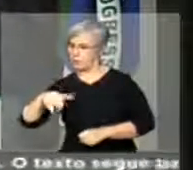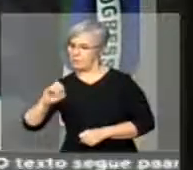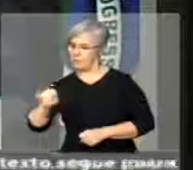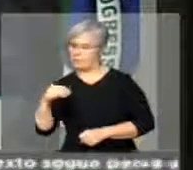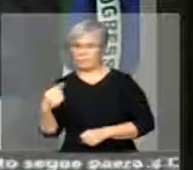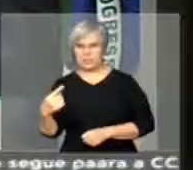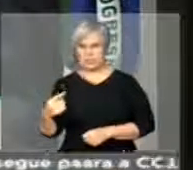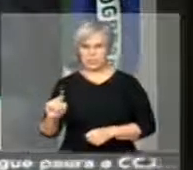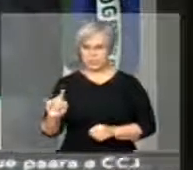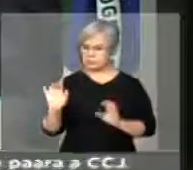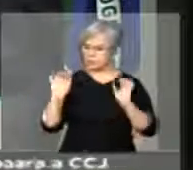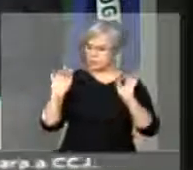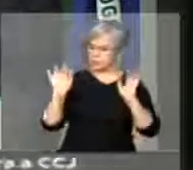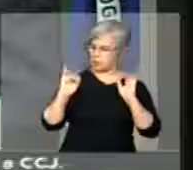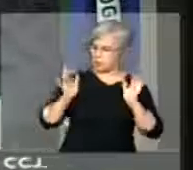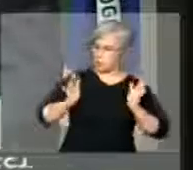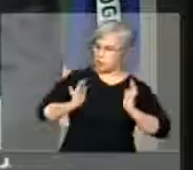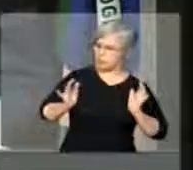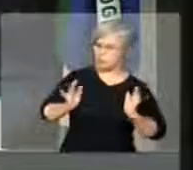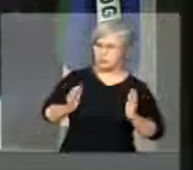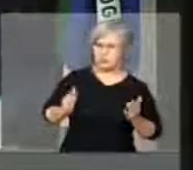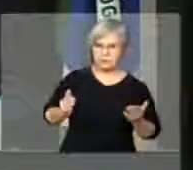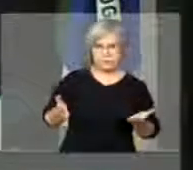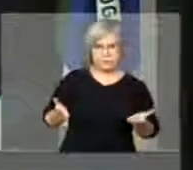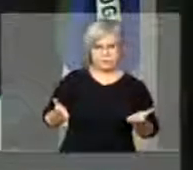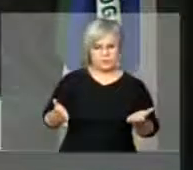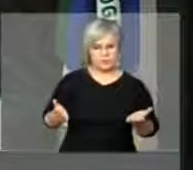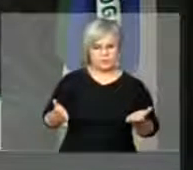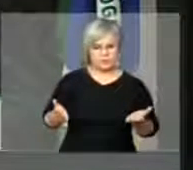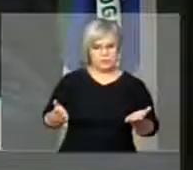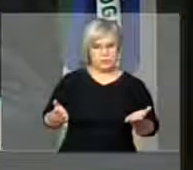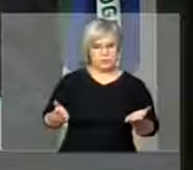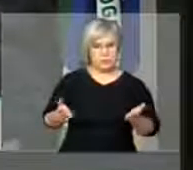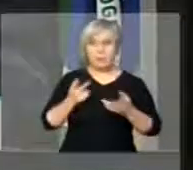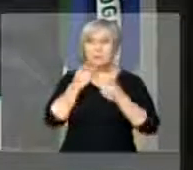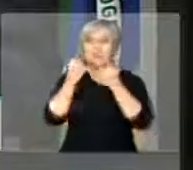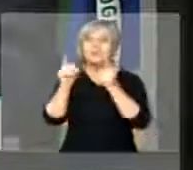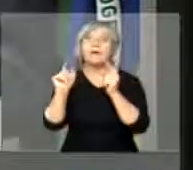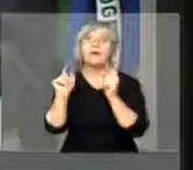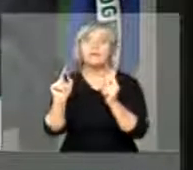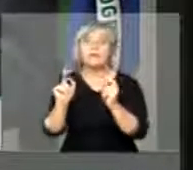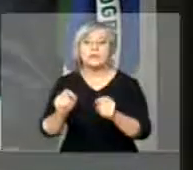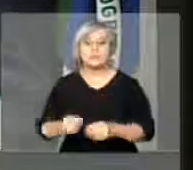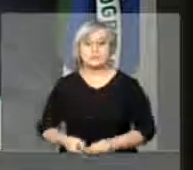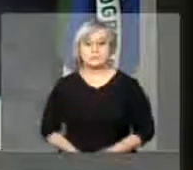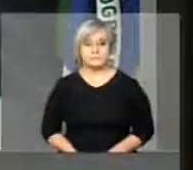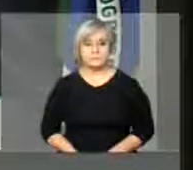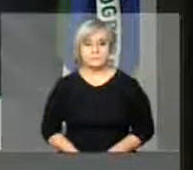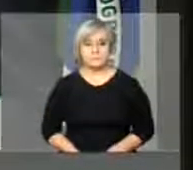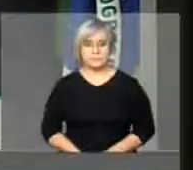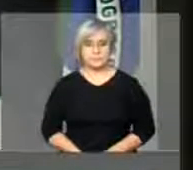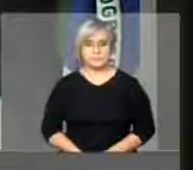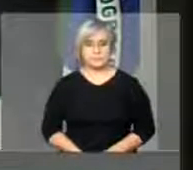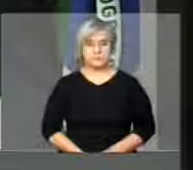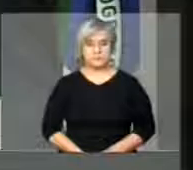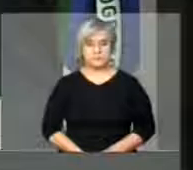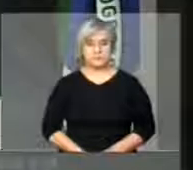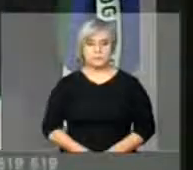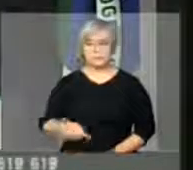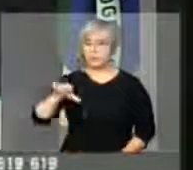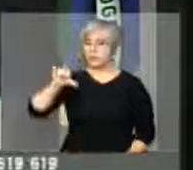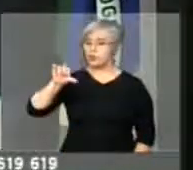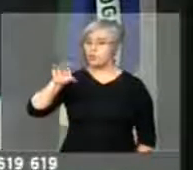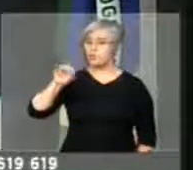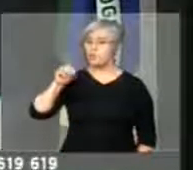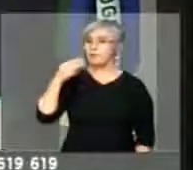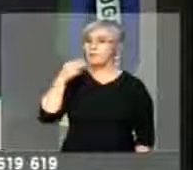natal. Que confessa, veja bem, que confessa apenas 90 milhões